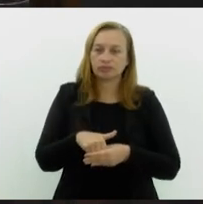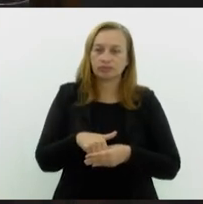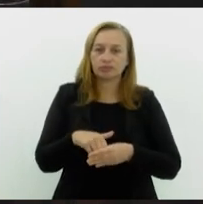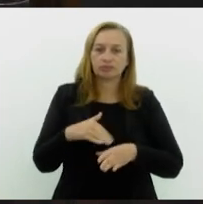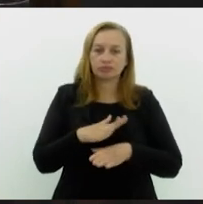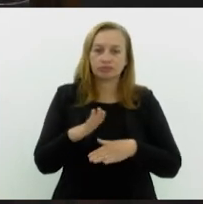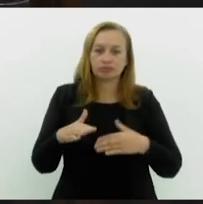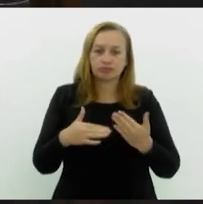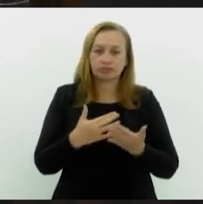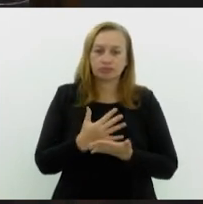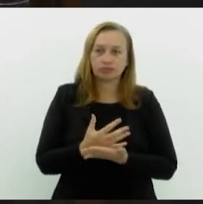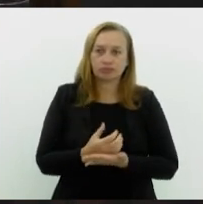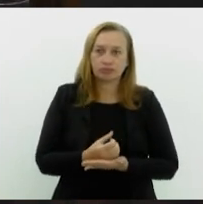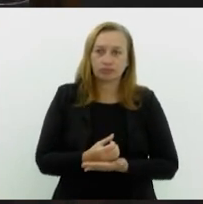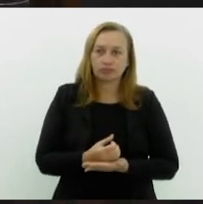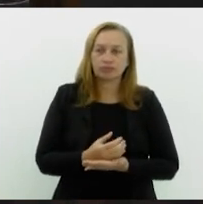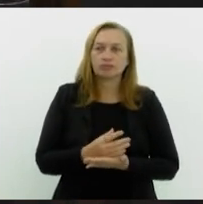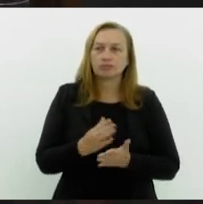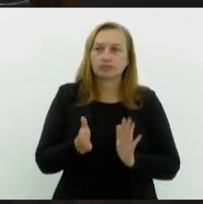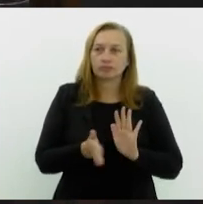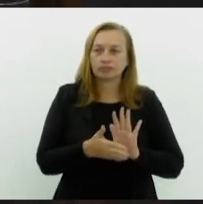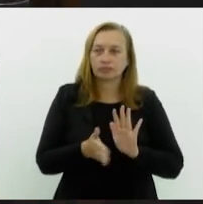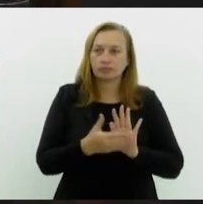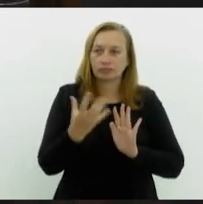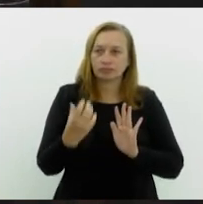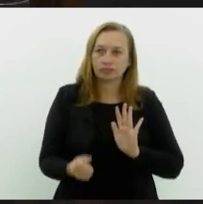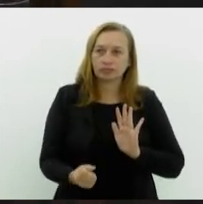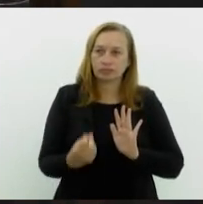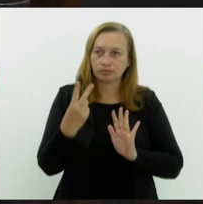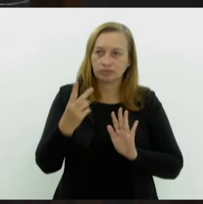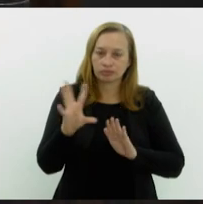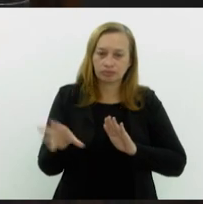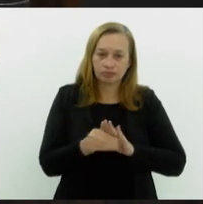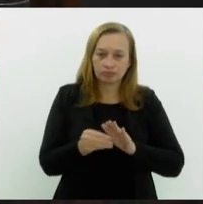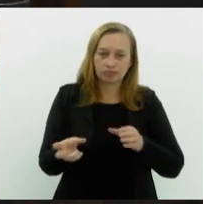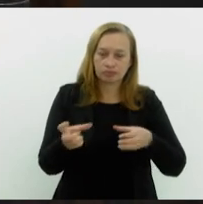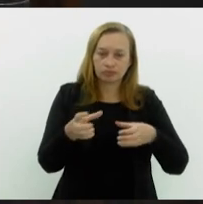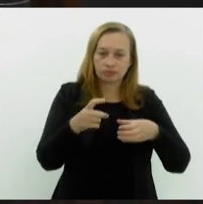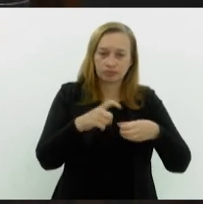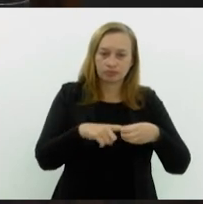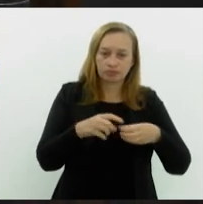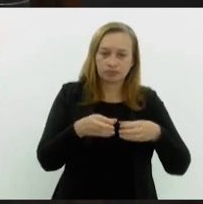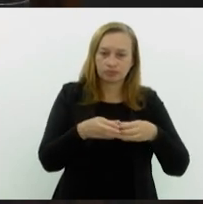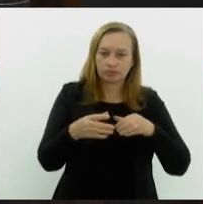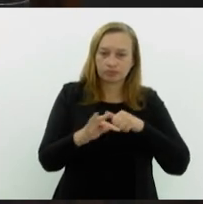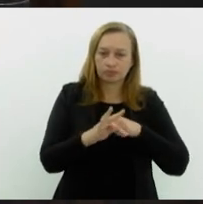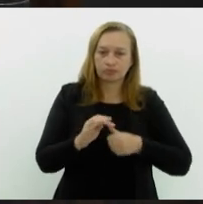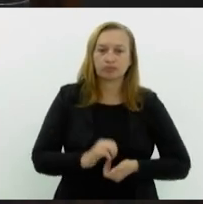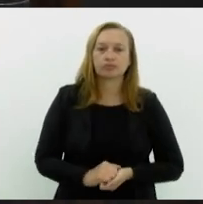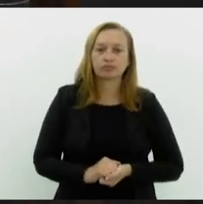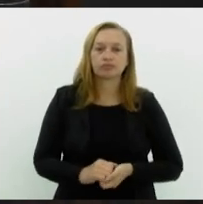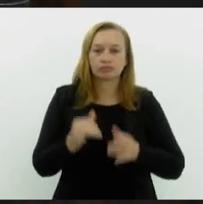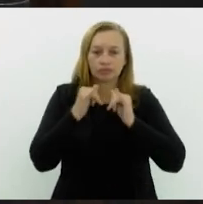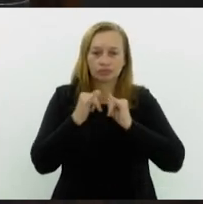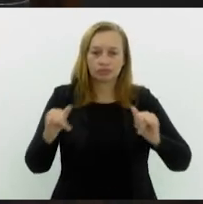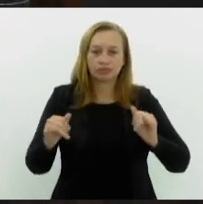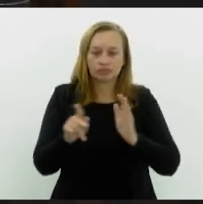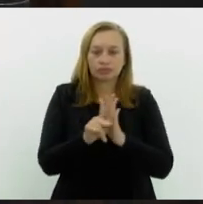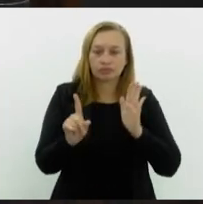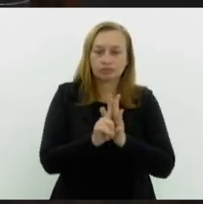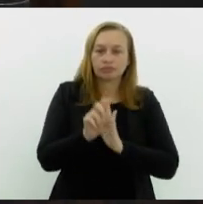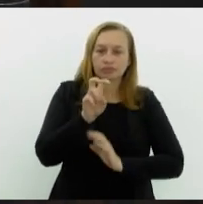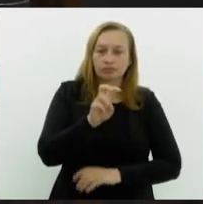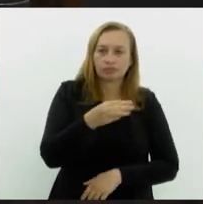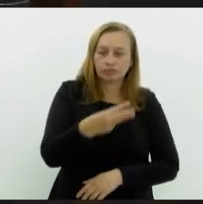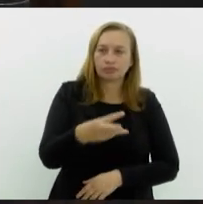em votação. A presente proposta recebeu duas emendas e retorna às comissões técnicas. Anuncio o projeto de lei